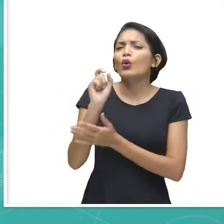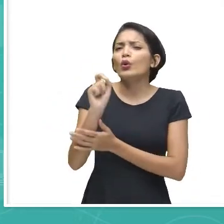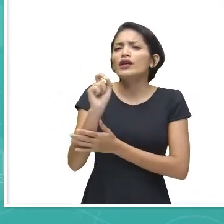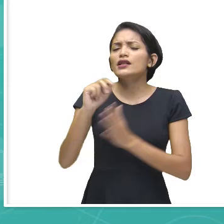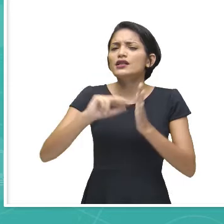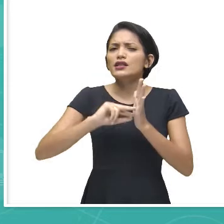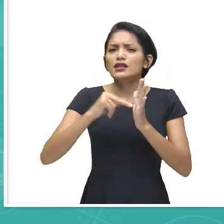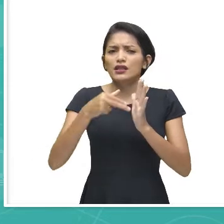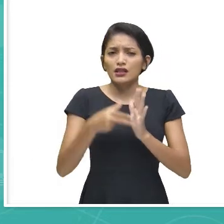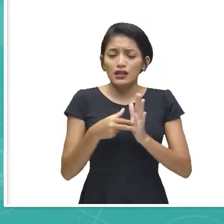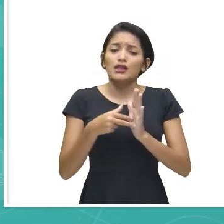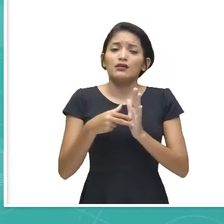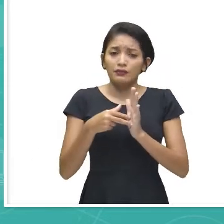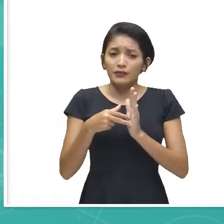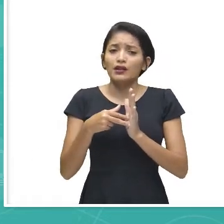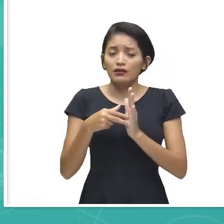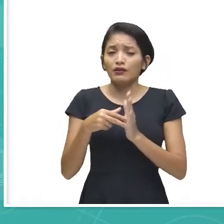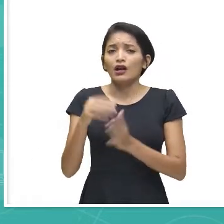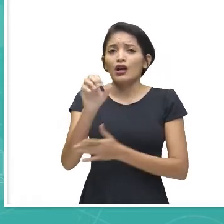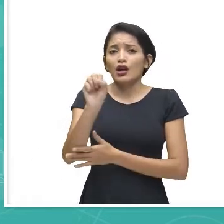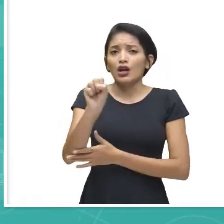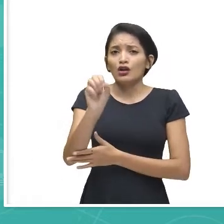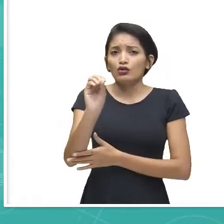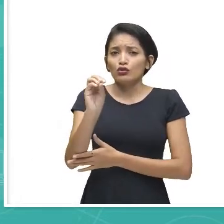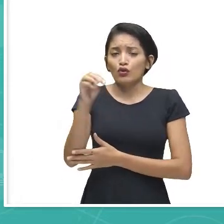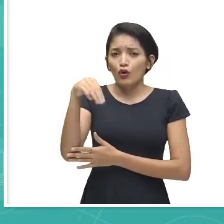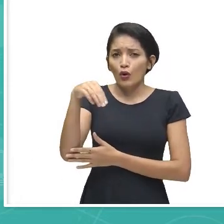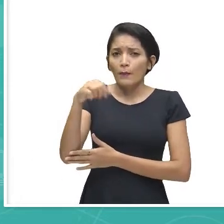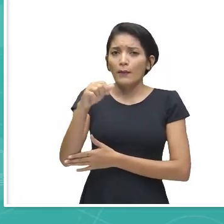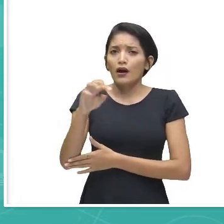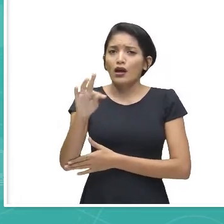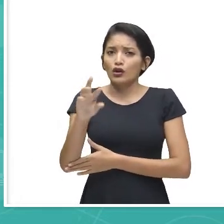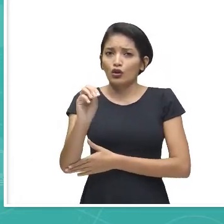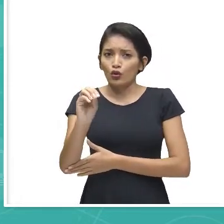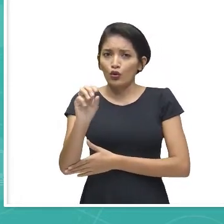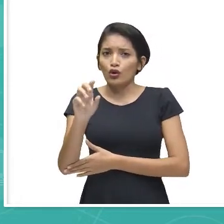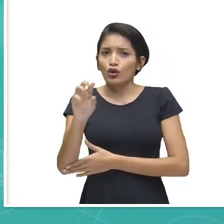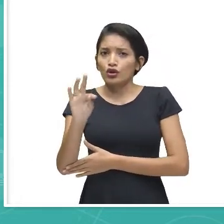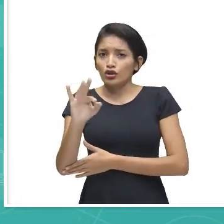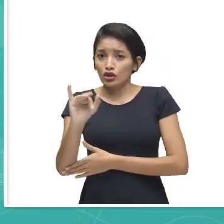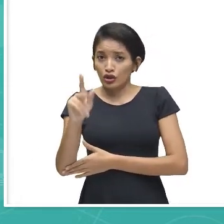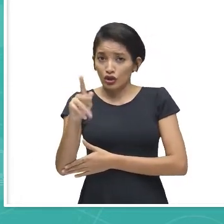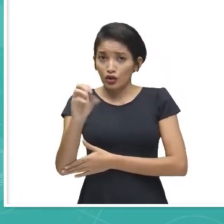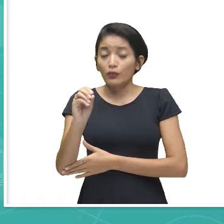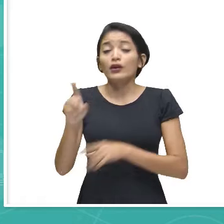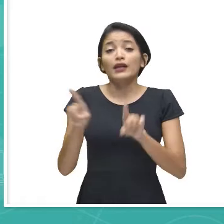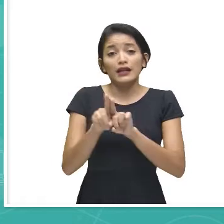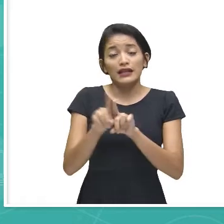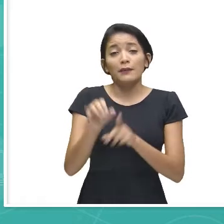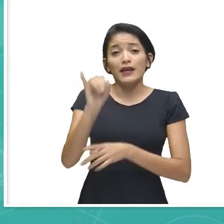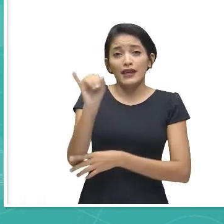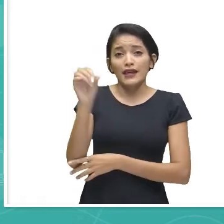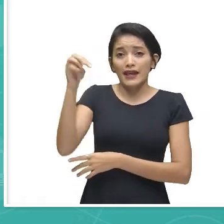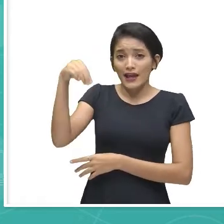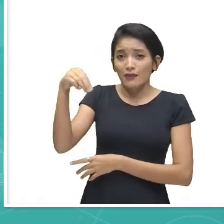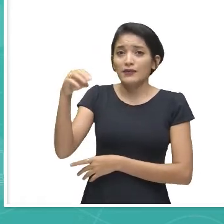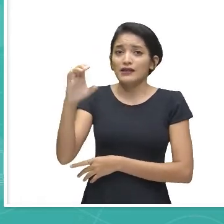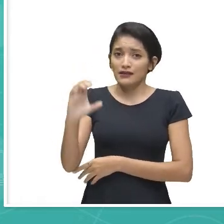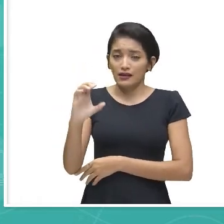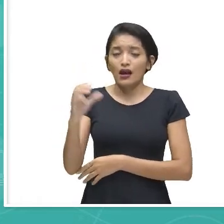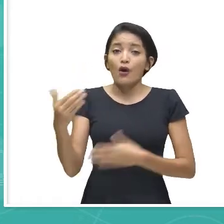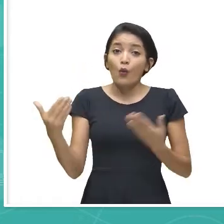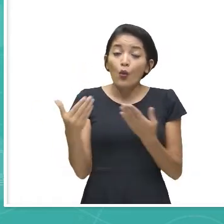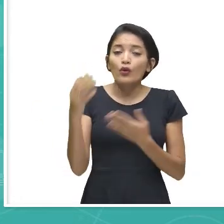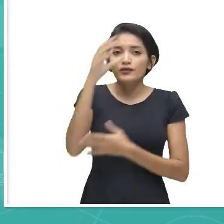que é somatotipos e o que será que é o índice de massa corporal? Bom, isso é o que nós iremos